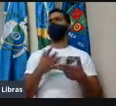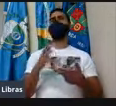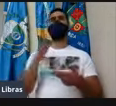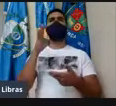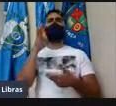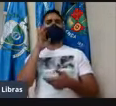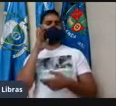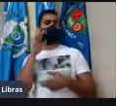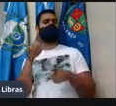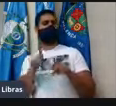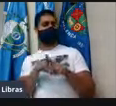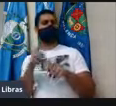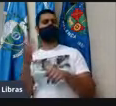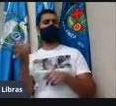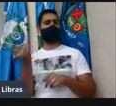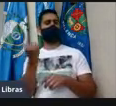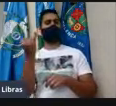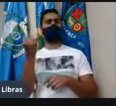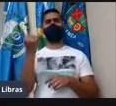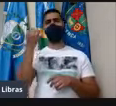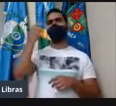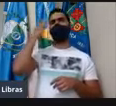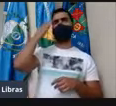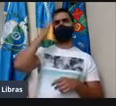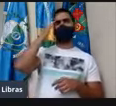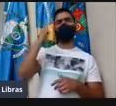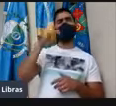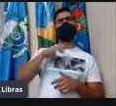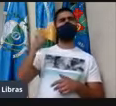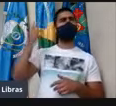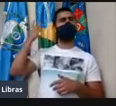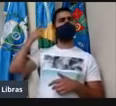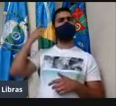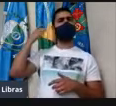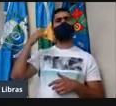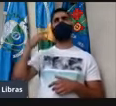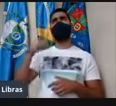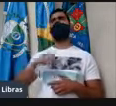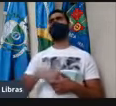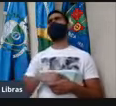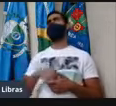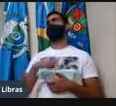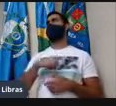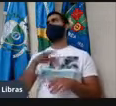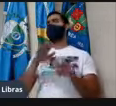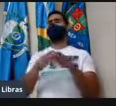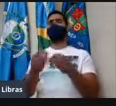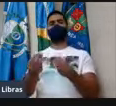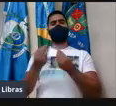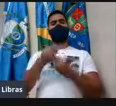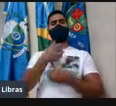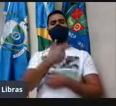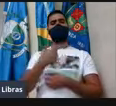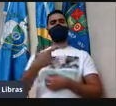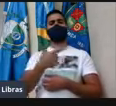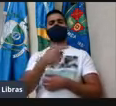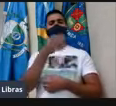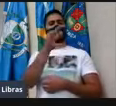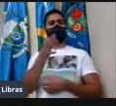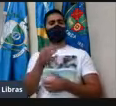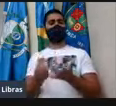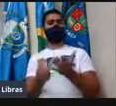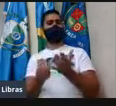porque, no entendimento que nós tínhamos, era repassado assim, 22%. Quando a gente criou a